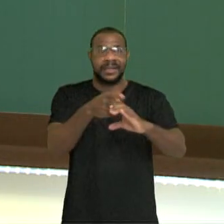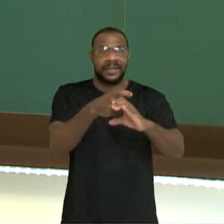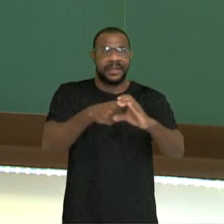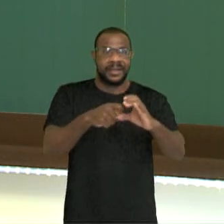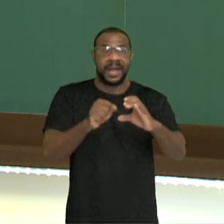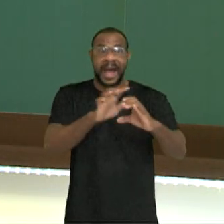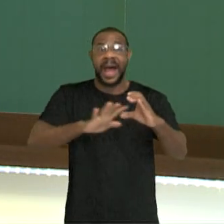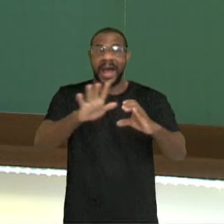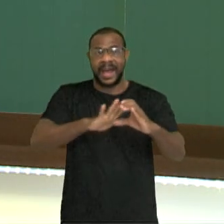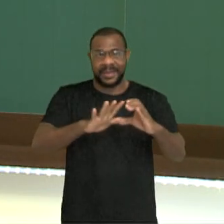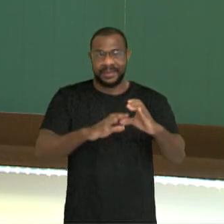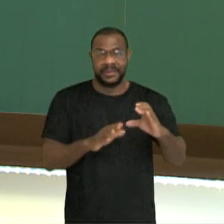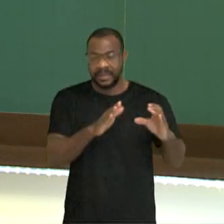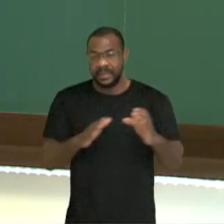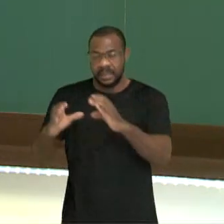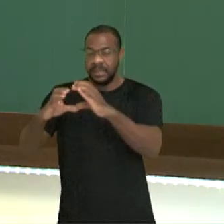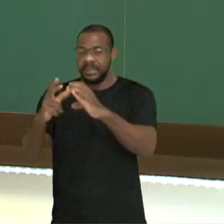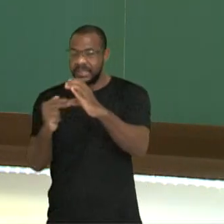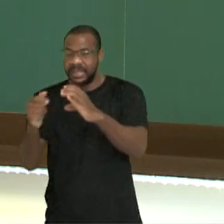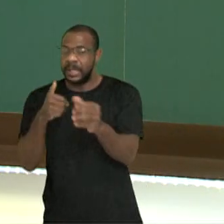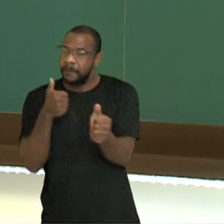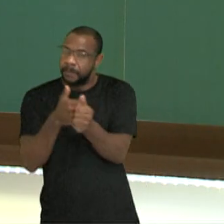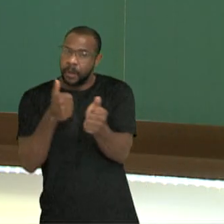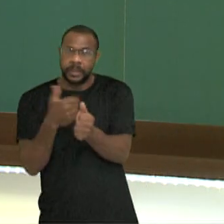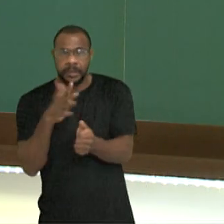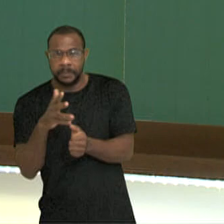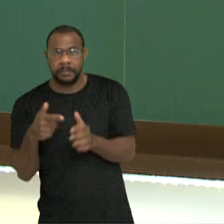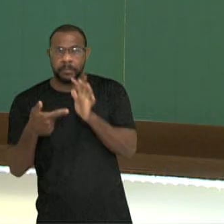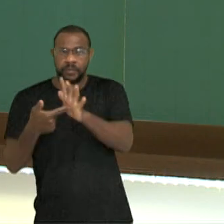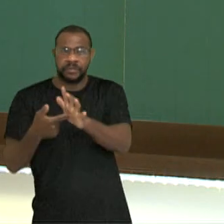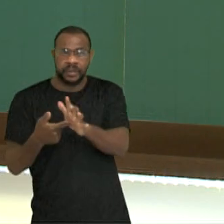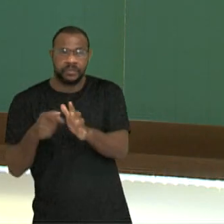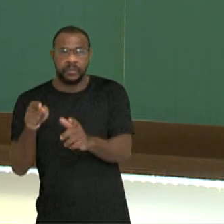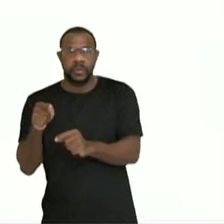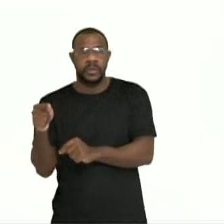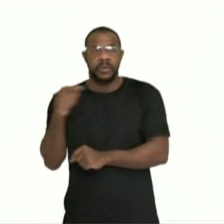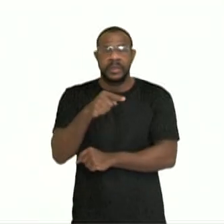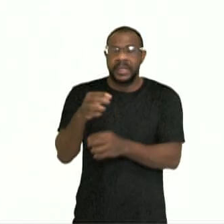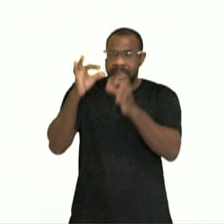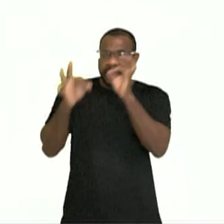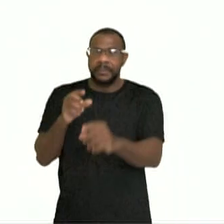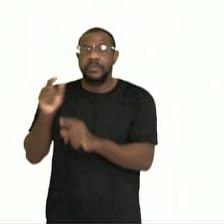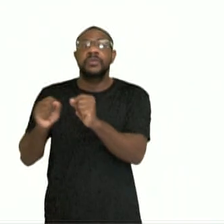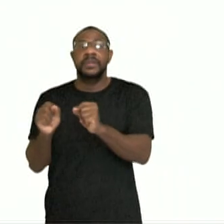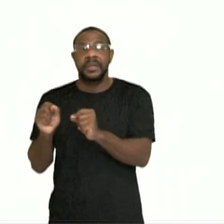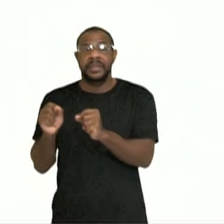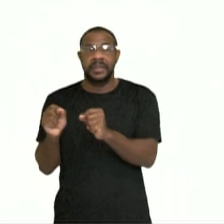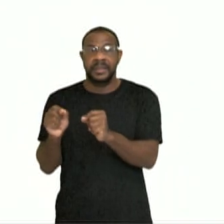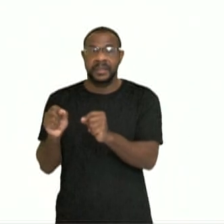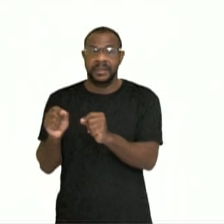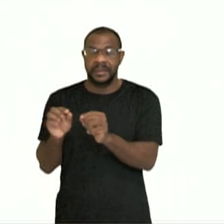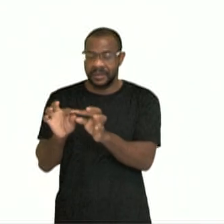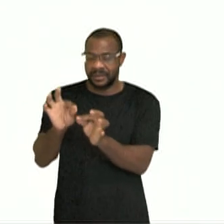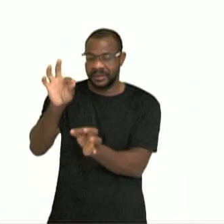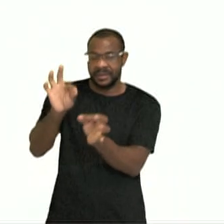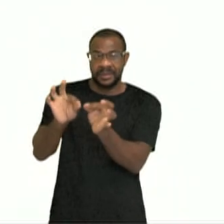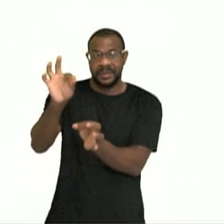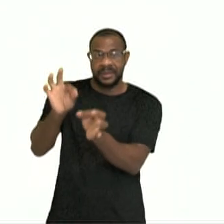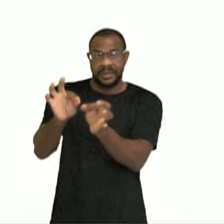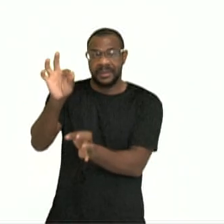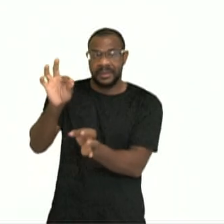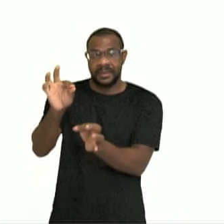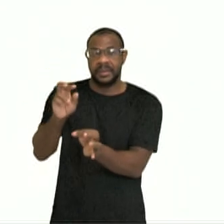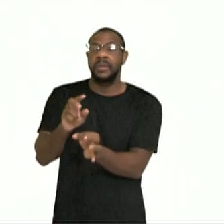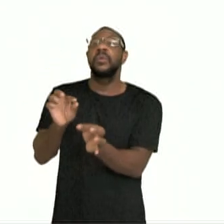um desenho aproximado, né? Representando aqui exatamente o quê? Esse 8 significa o quê?